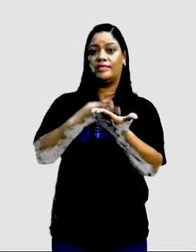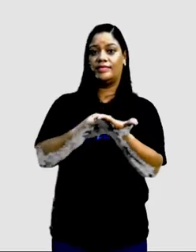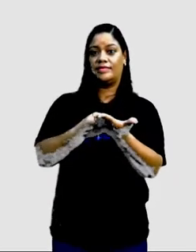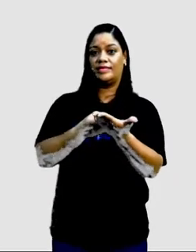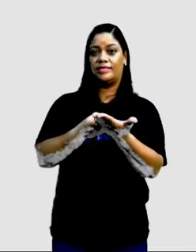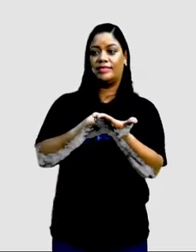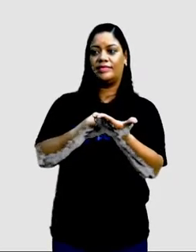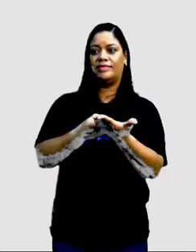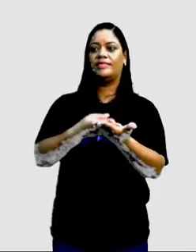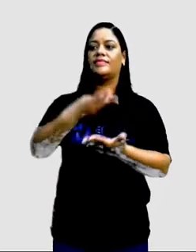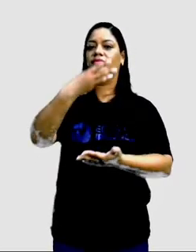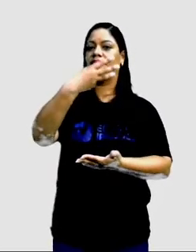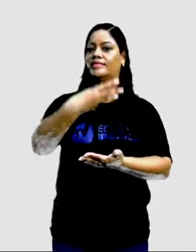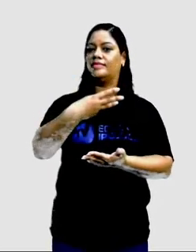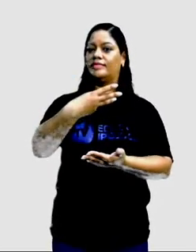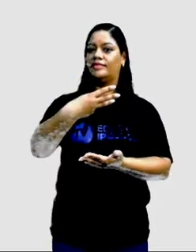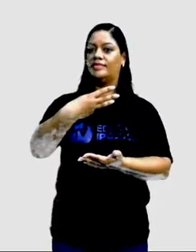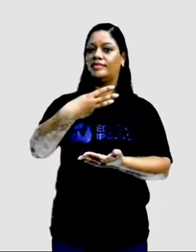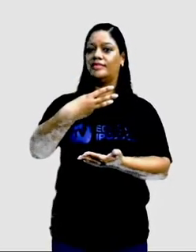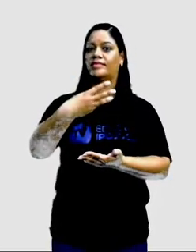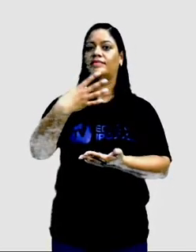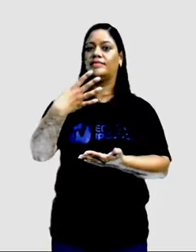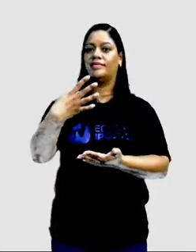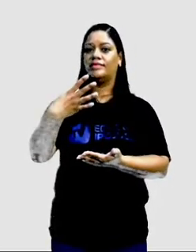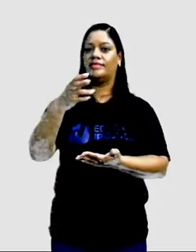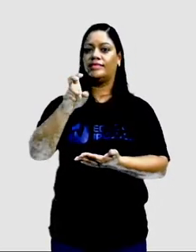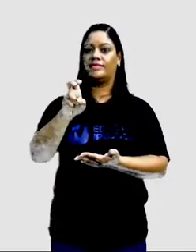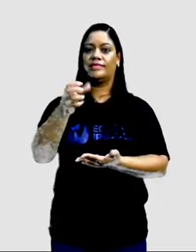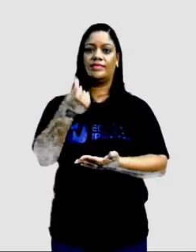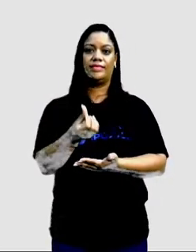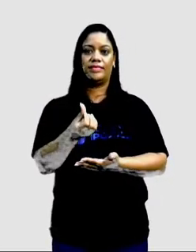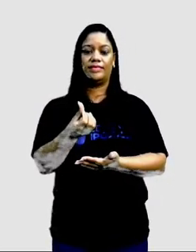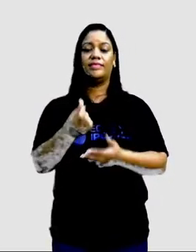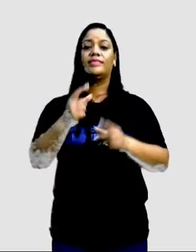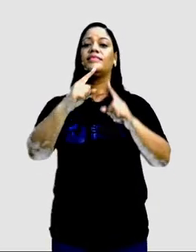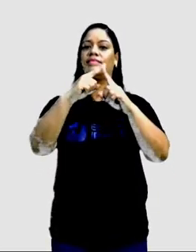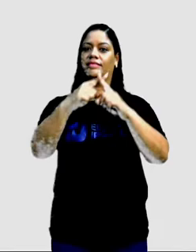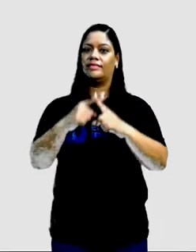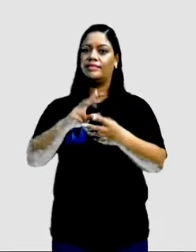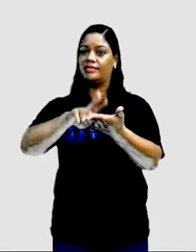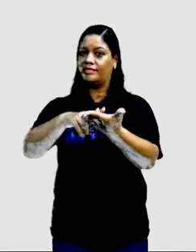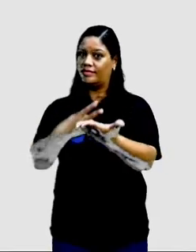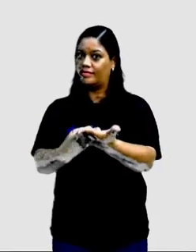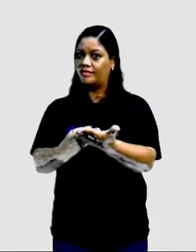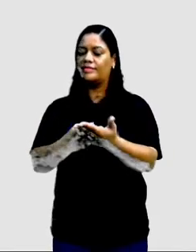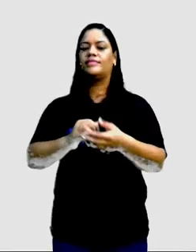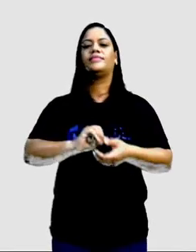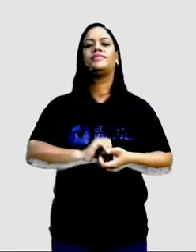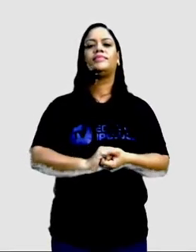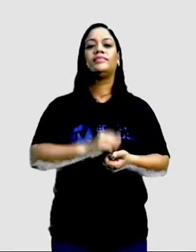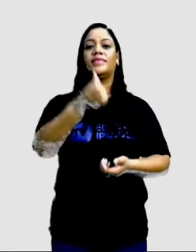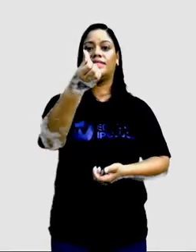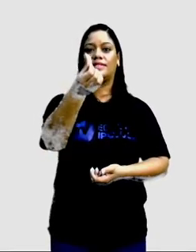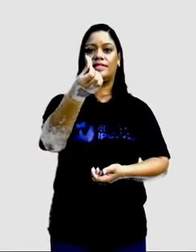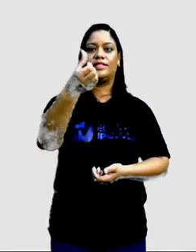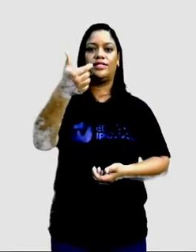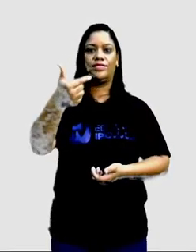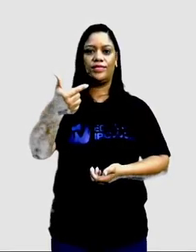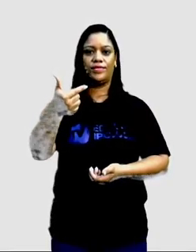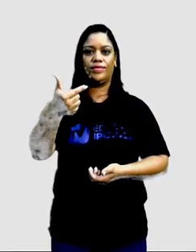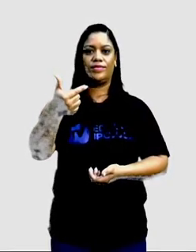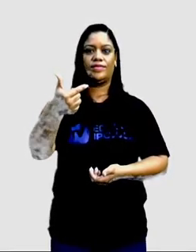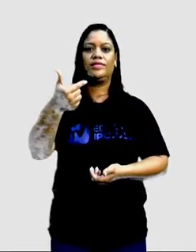multiplicador... Tem 3, 4, tem 5 e tem 6. Vezes, multiplicando. 6,